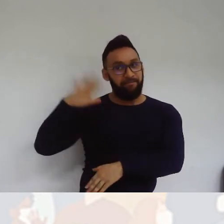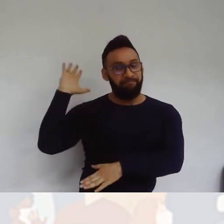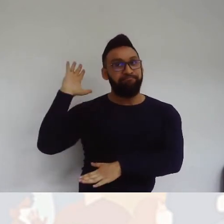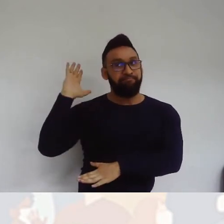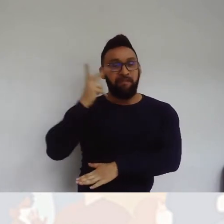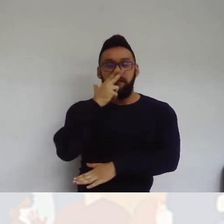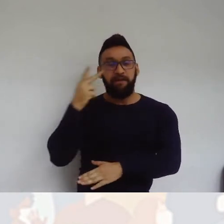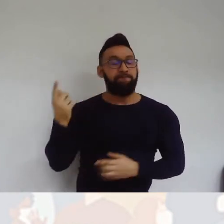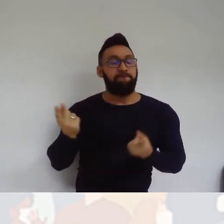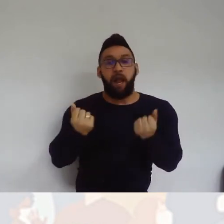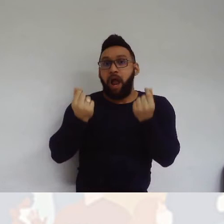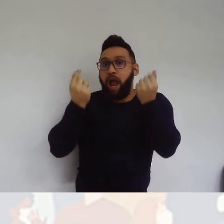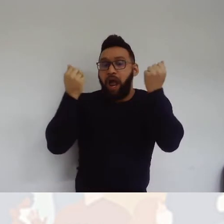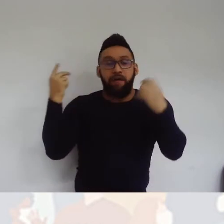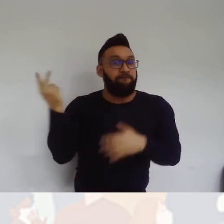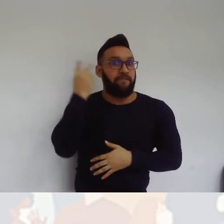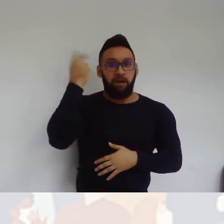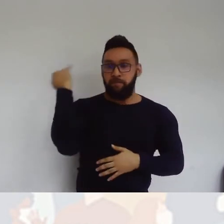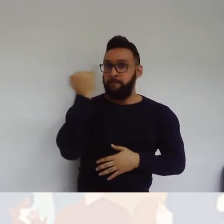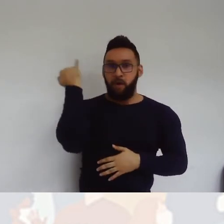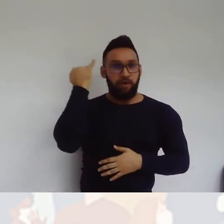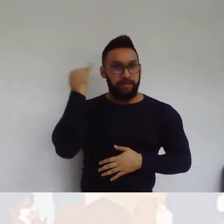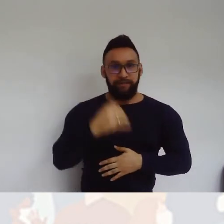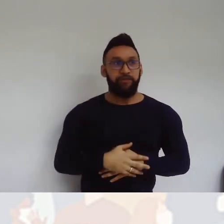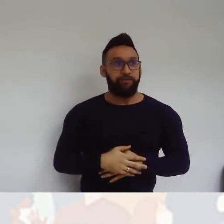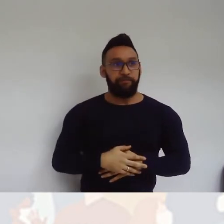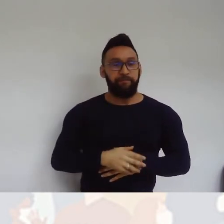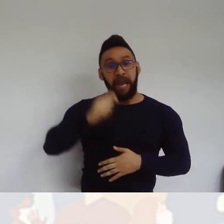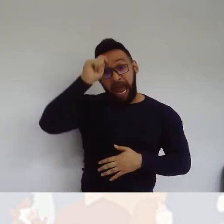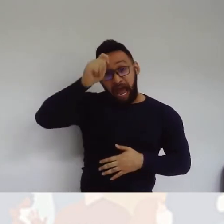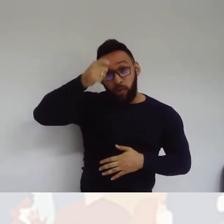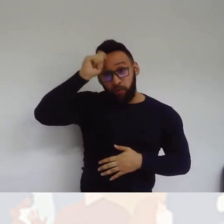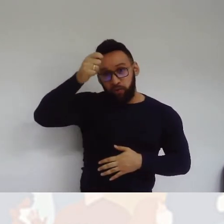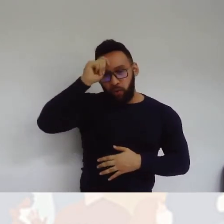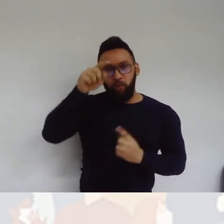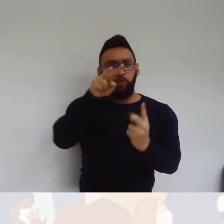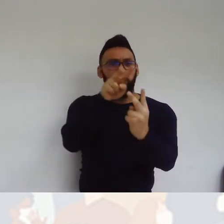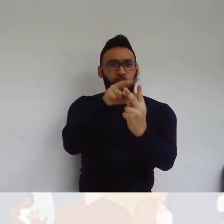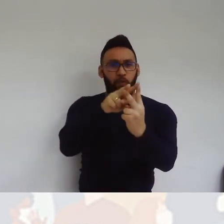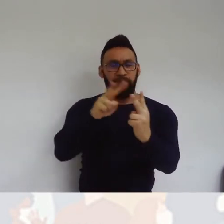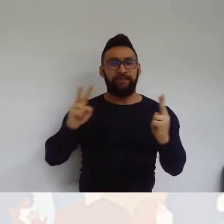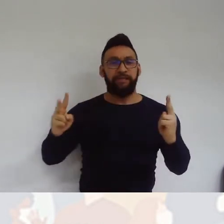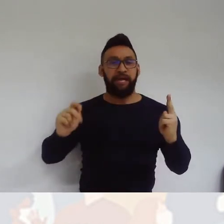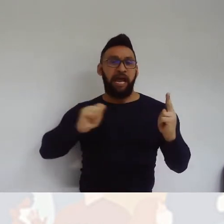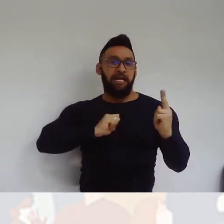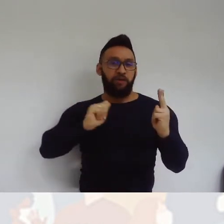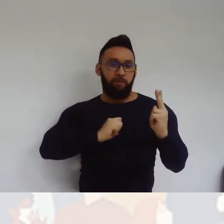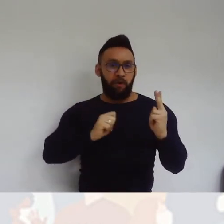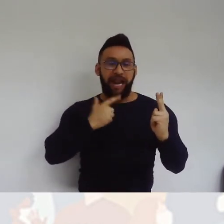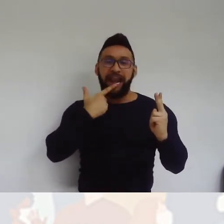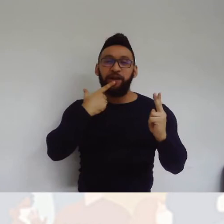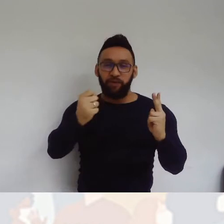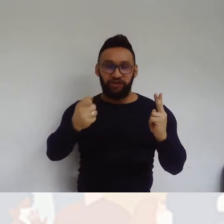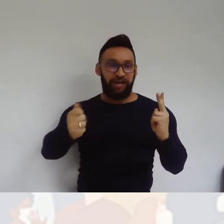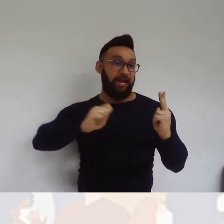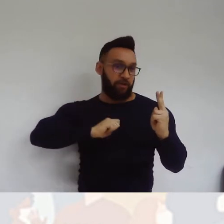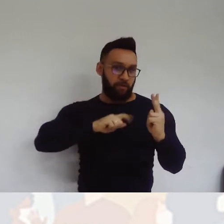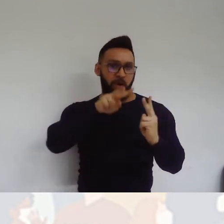essas autoras, as duas antropólogas, linguísticas antropólogas,